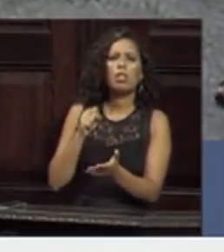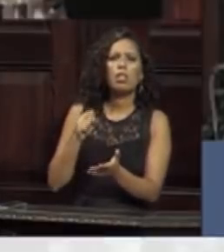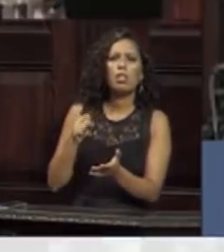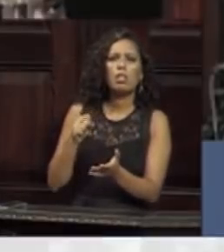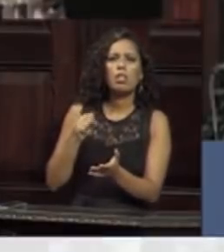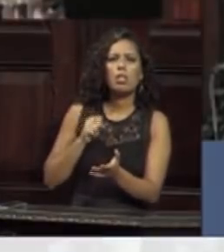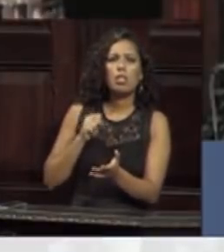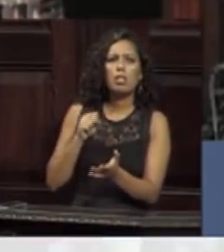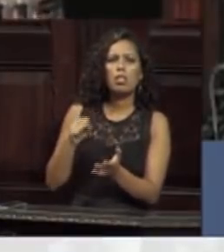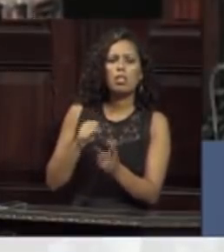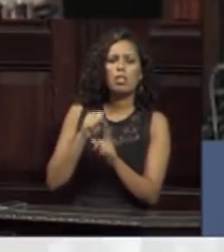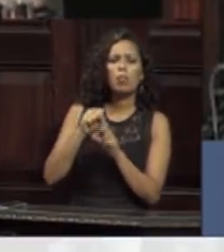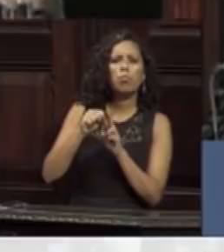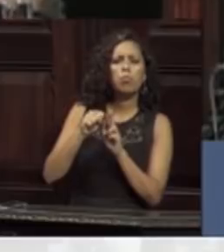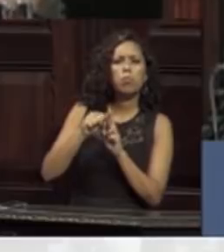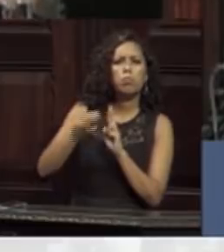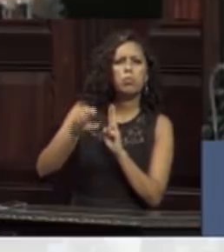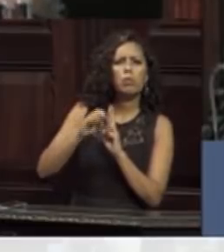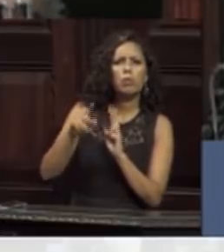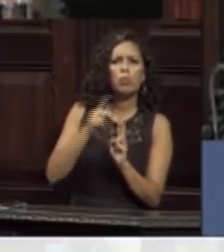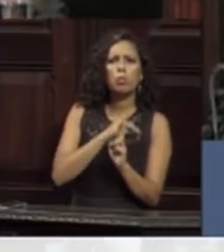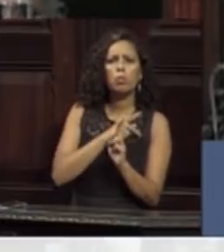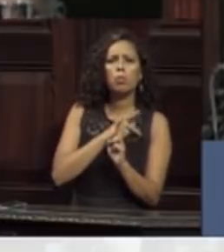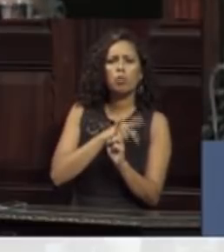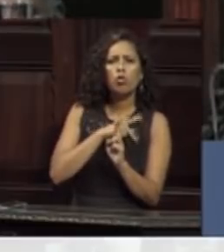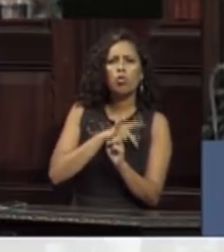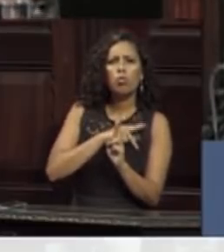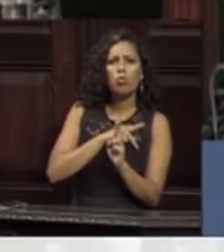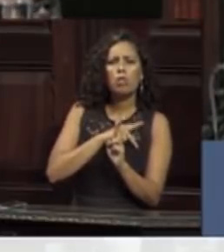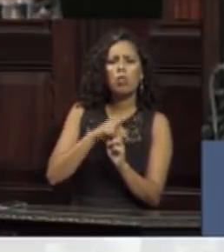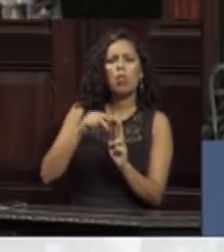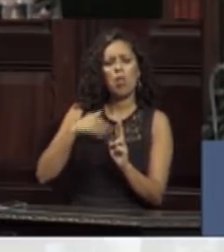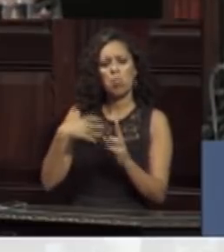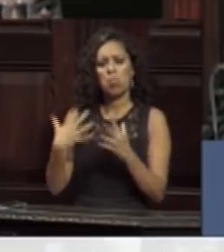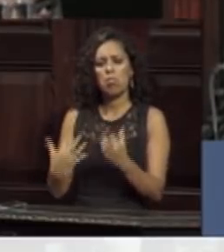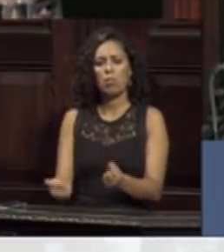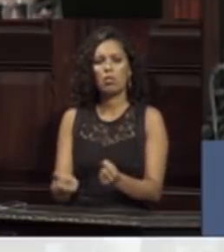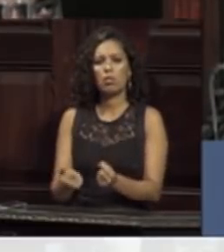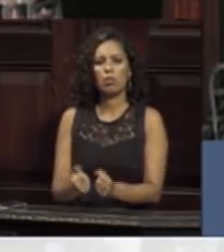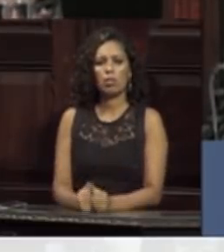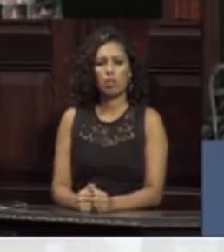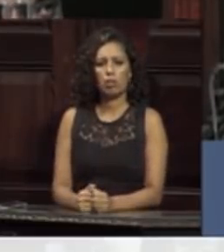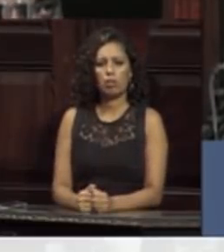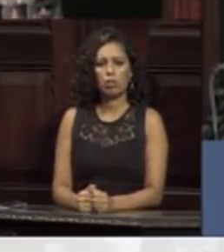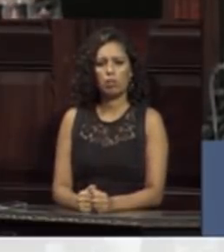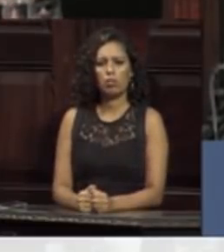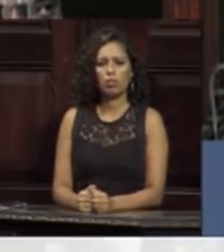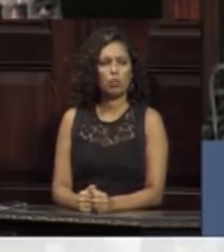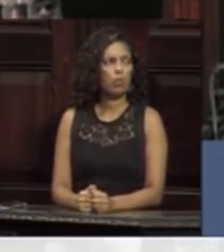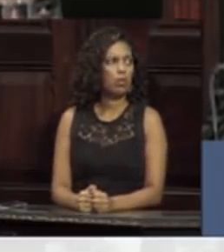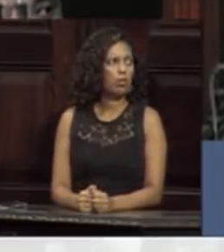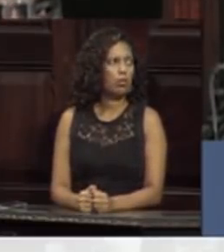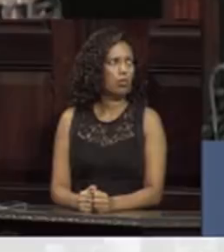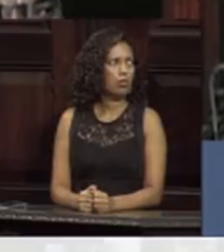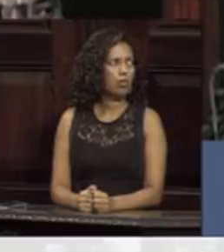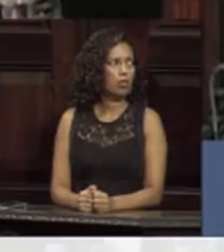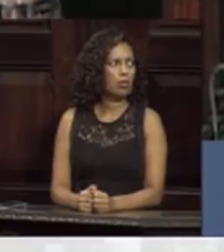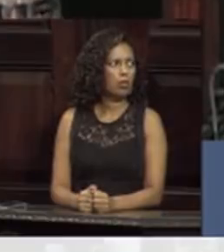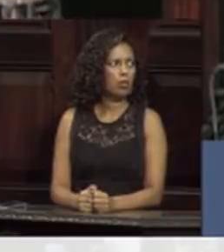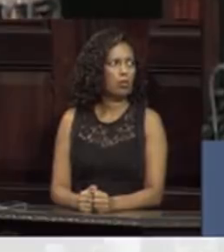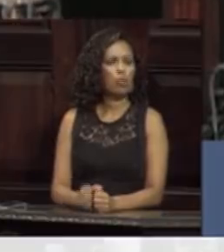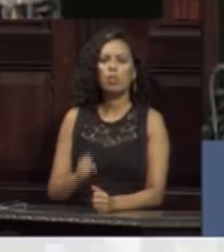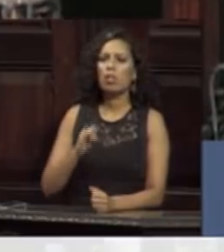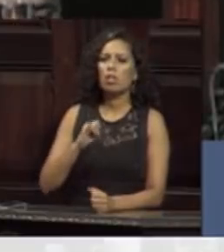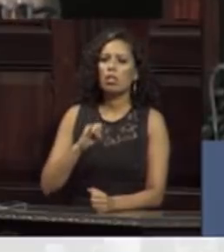relator. Parabéns. 5 a 2. Vossa Excelência é autor da emenda, que só vai poder executar quando botar em